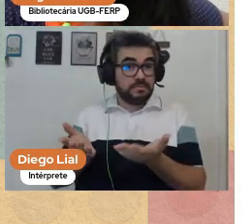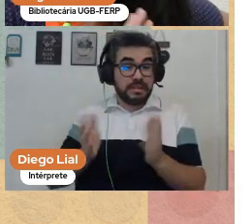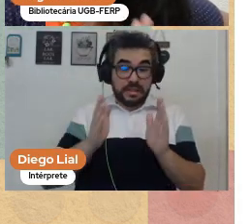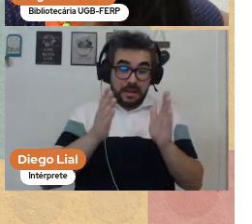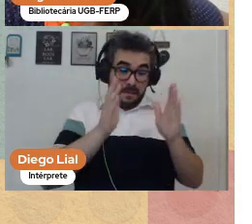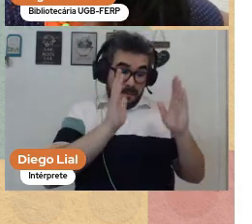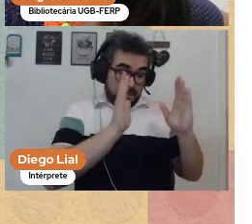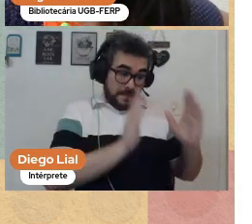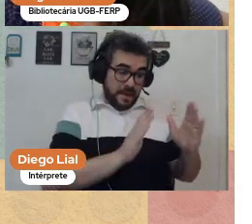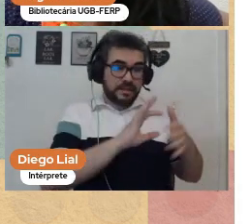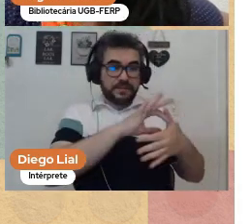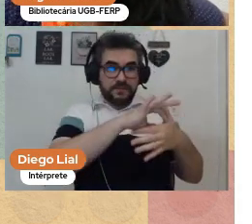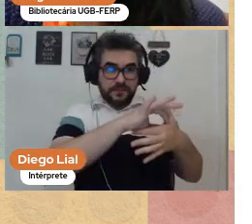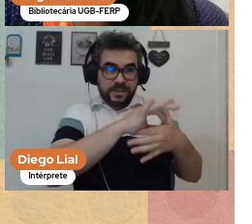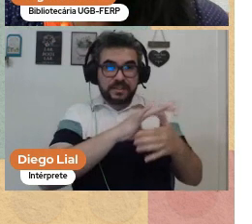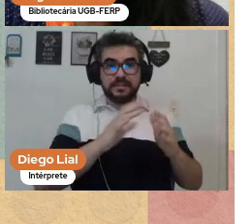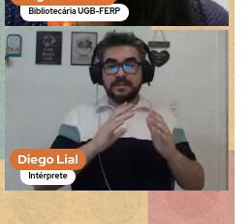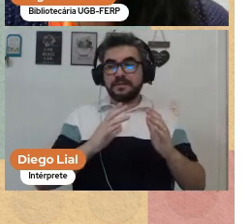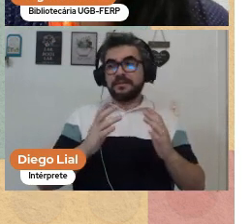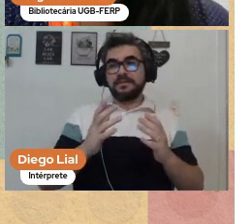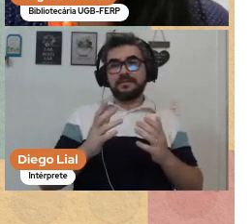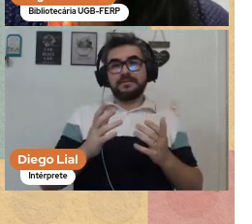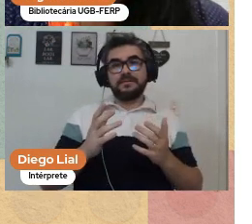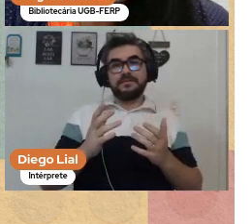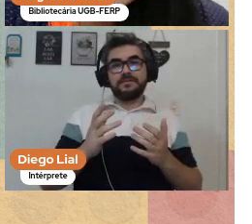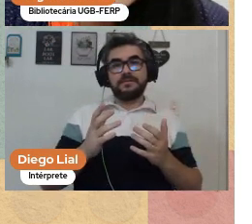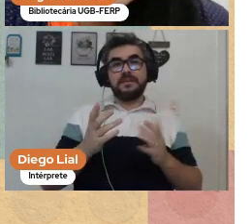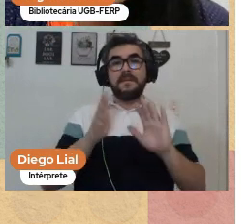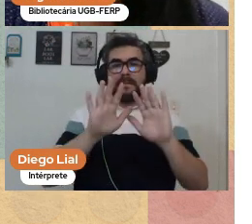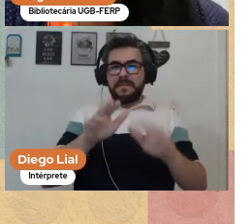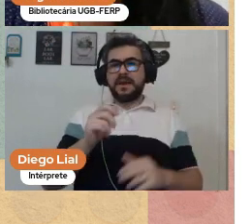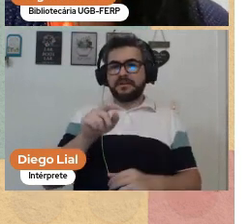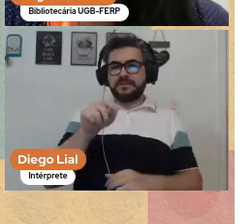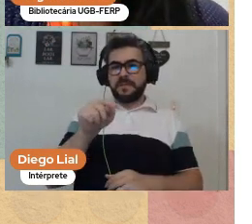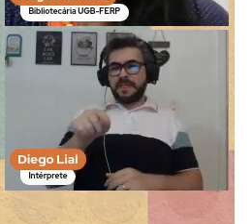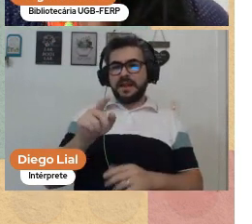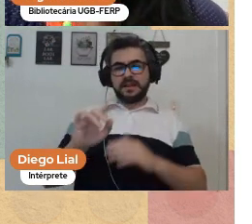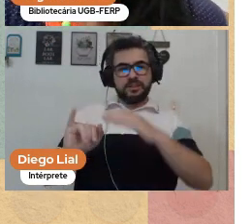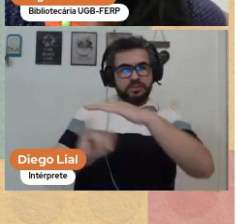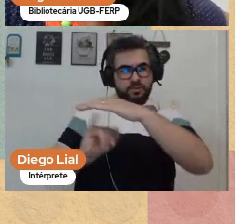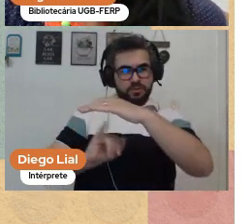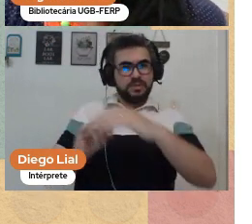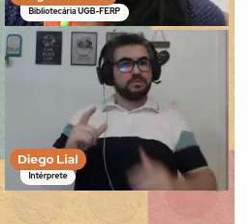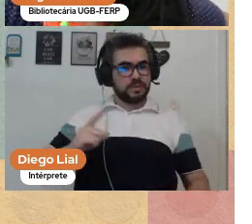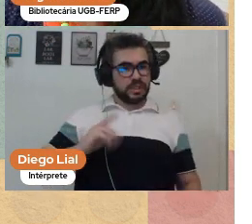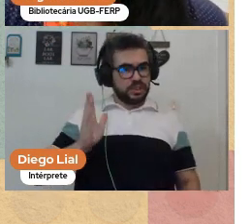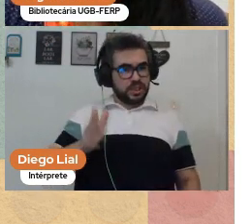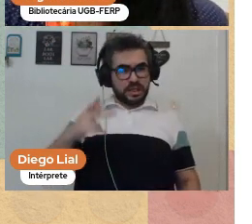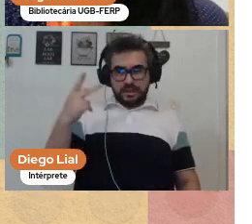primeiro momento, naquela fase. Mas ele já tem, a instituição já tem uma política de preservação digital, então,